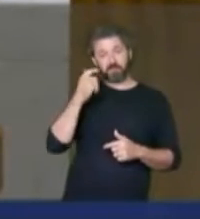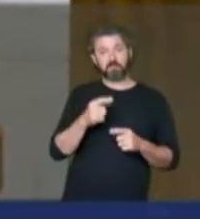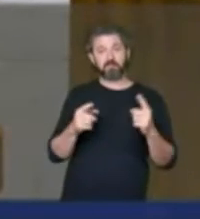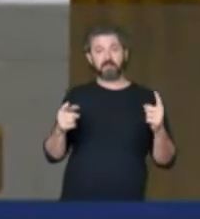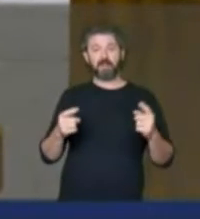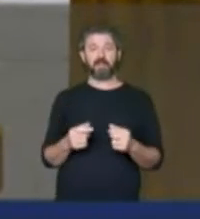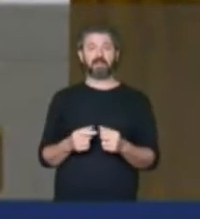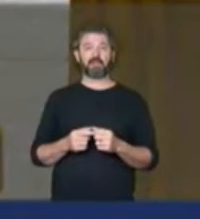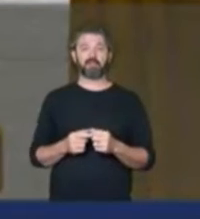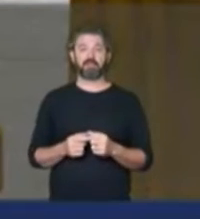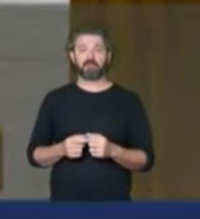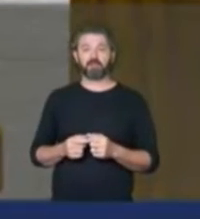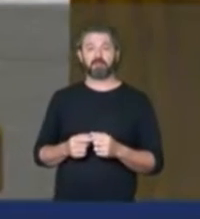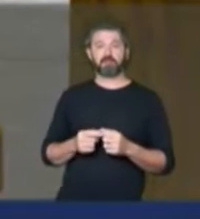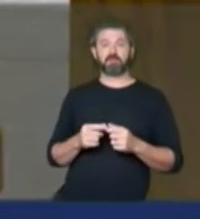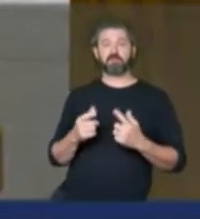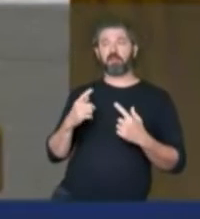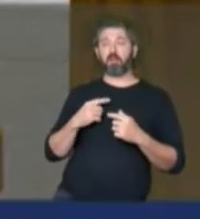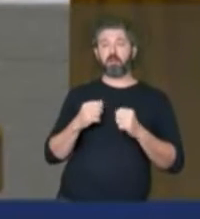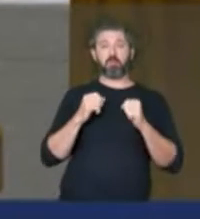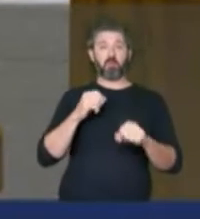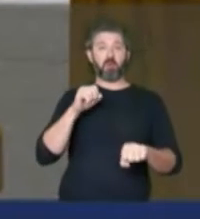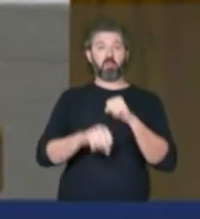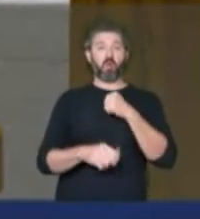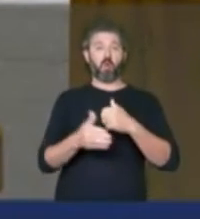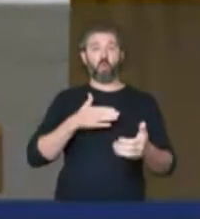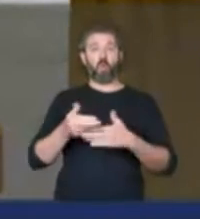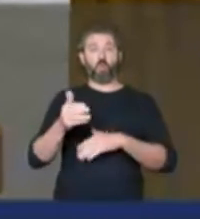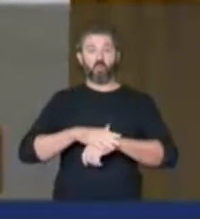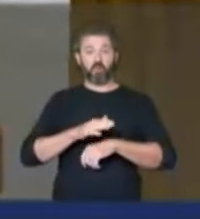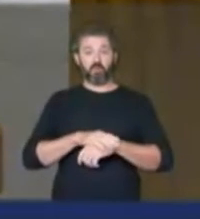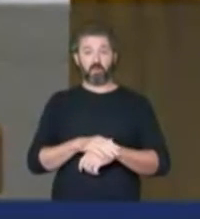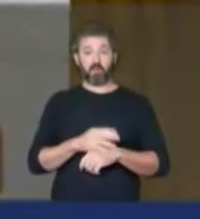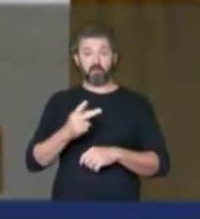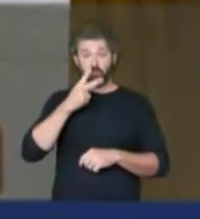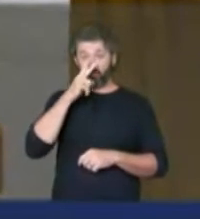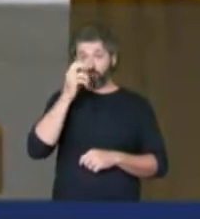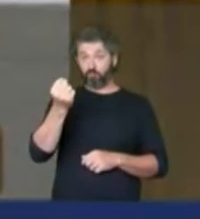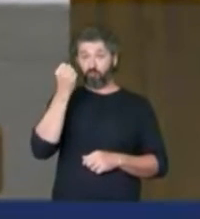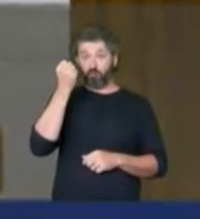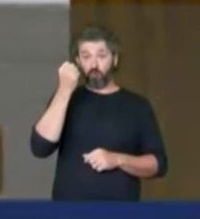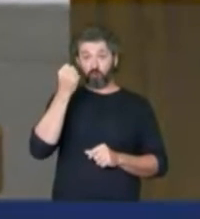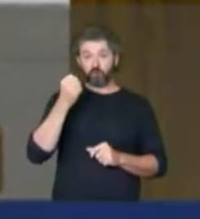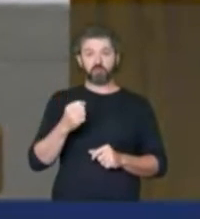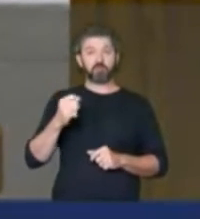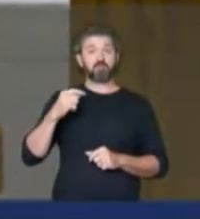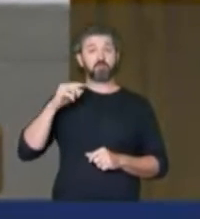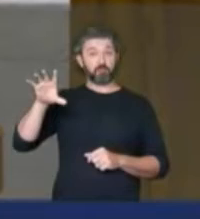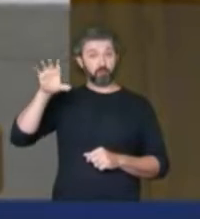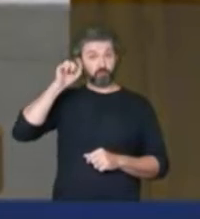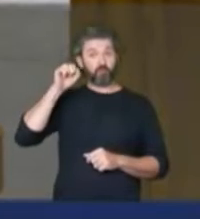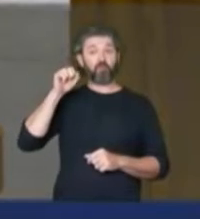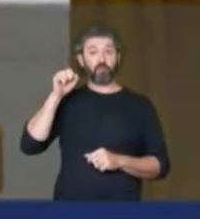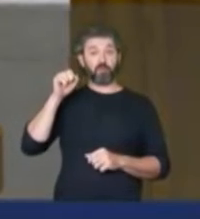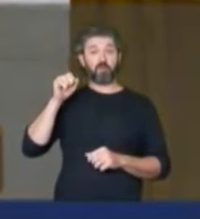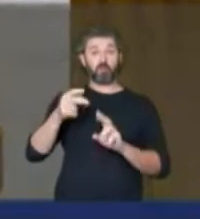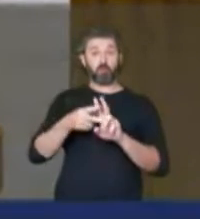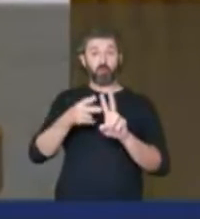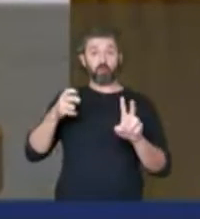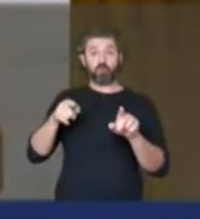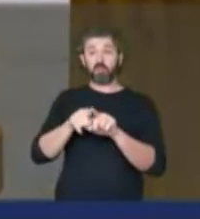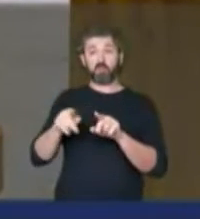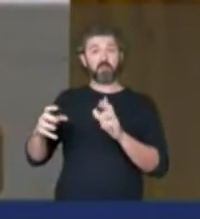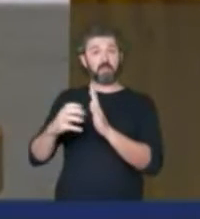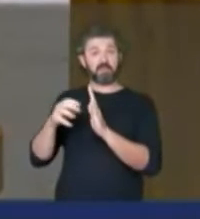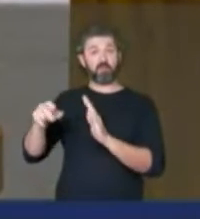sem estar com alvo na costa, que essa foi uma fala muito forte que nós escutamos tanto dos indígenas